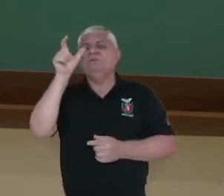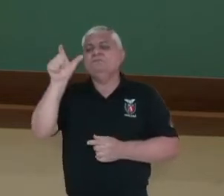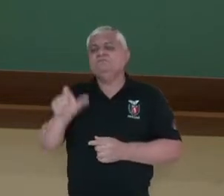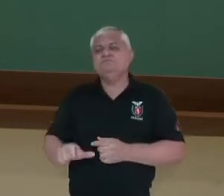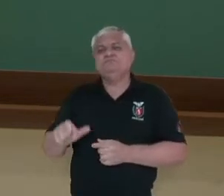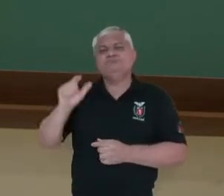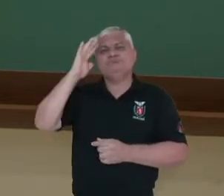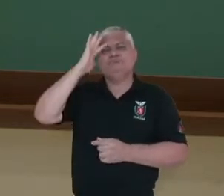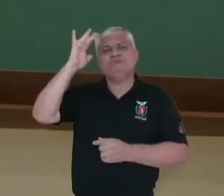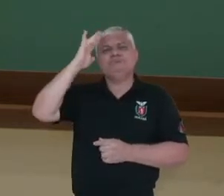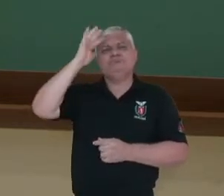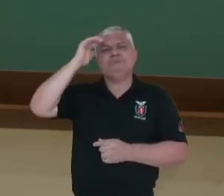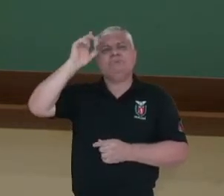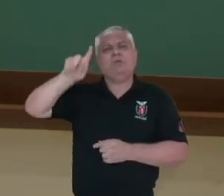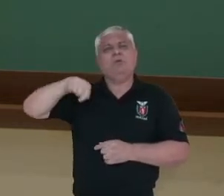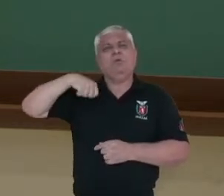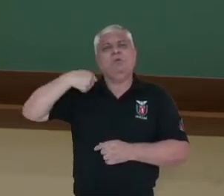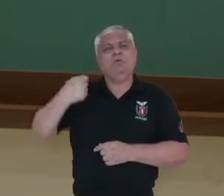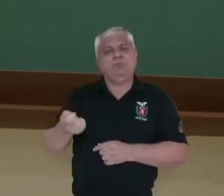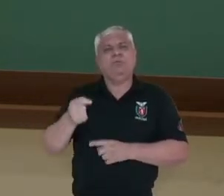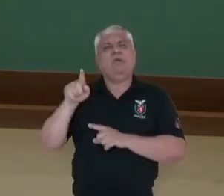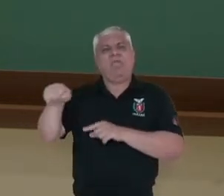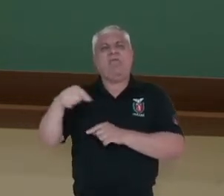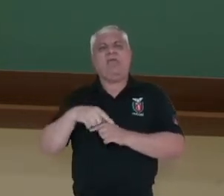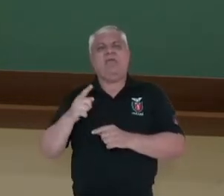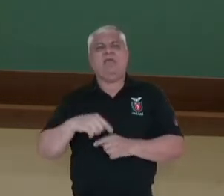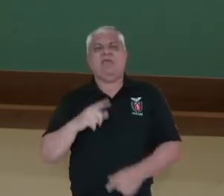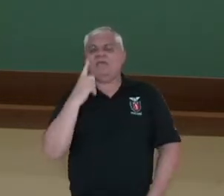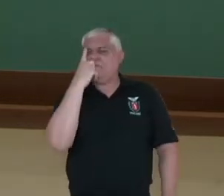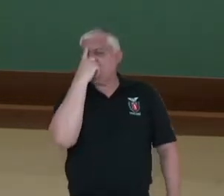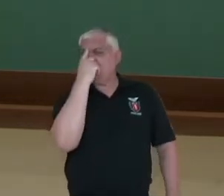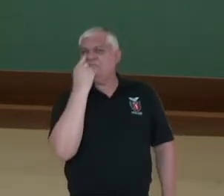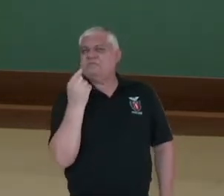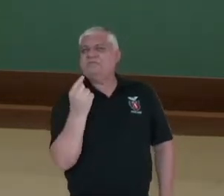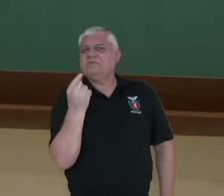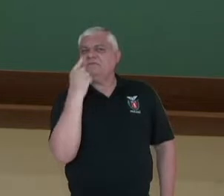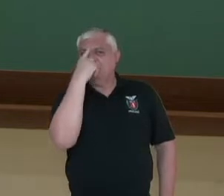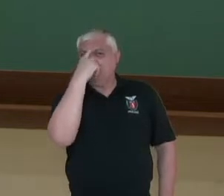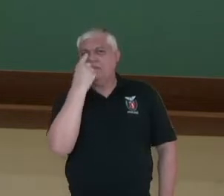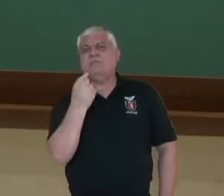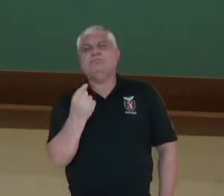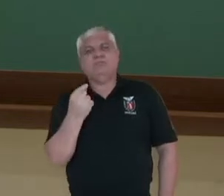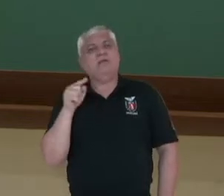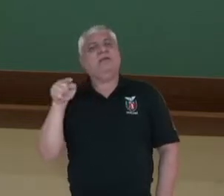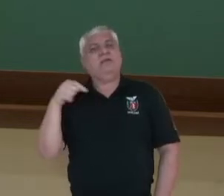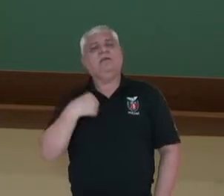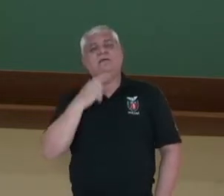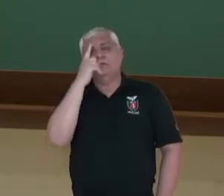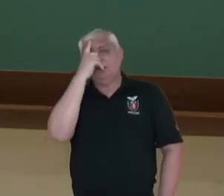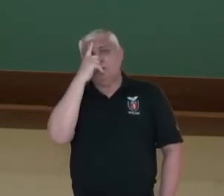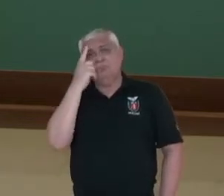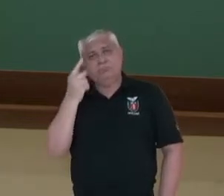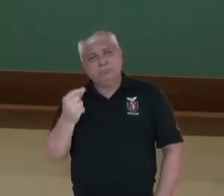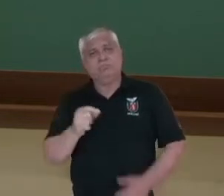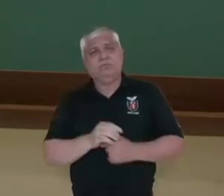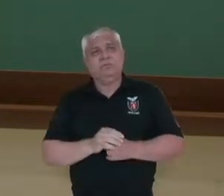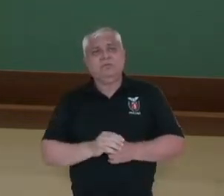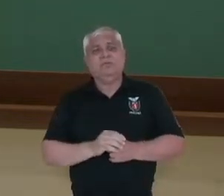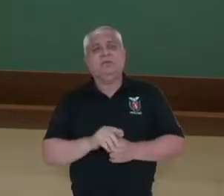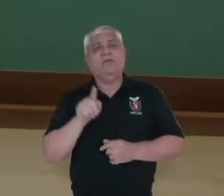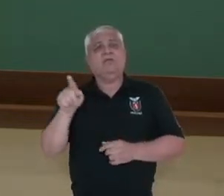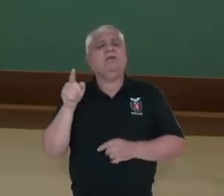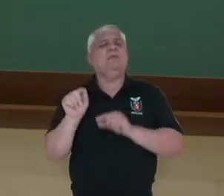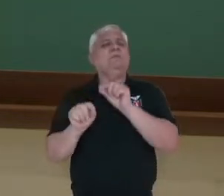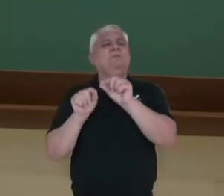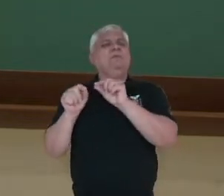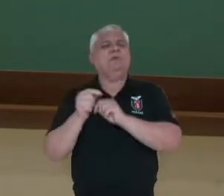vai pensar muito sobre esse tema é Montesquieu, Barão de Montesquieu.